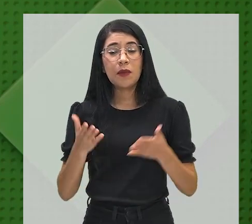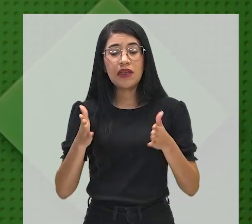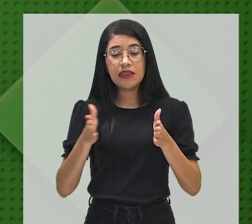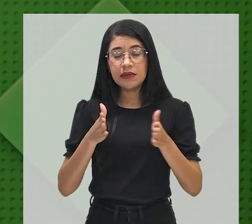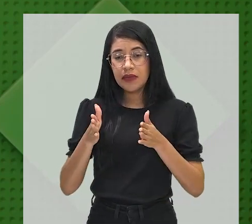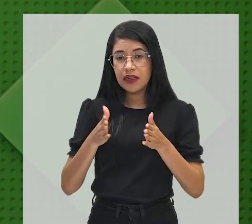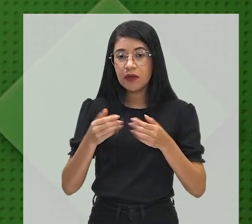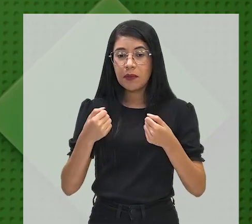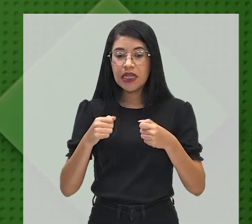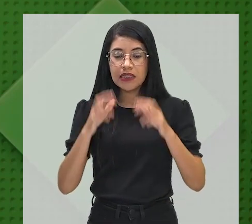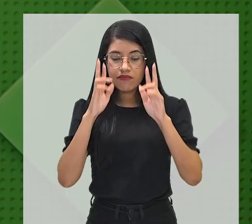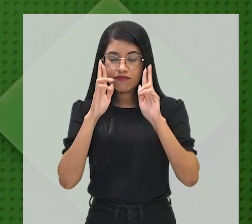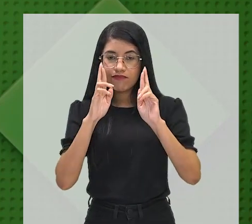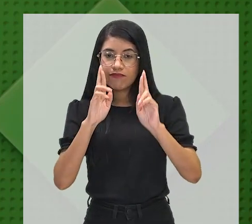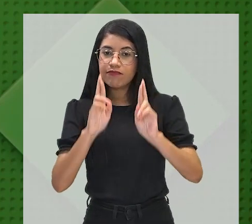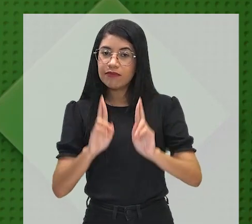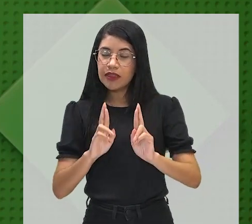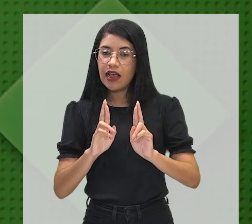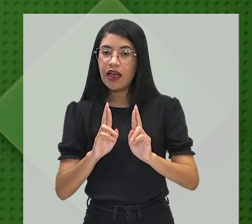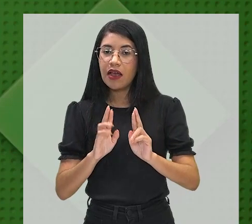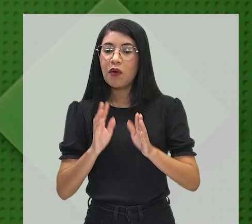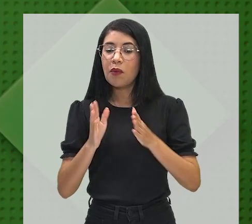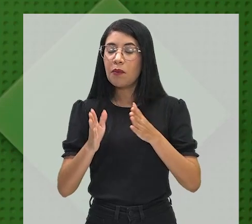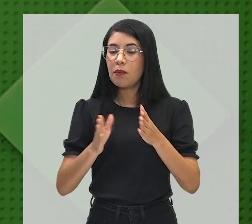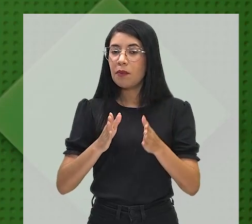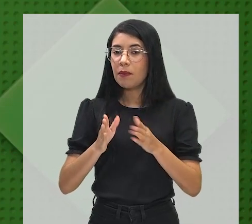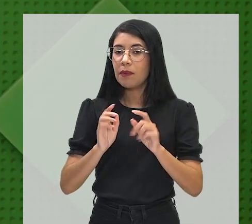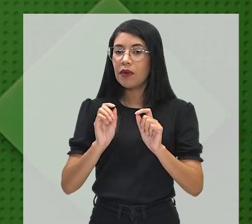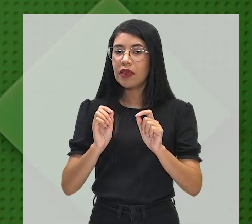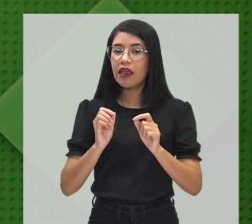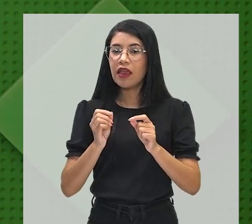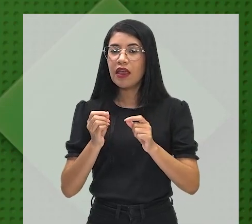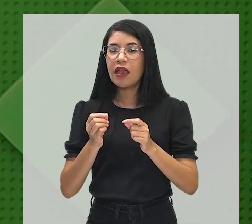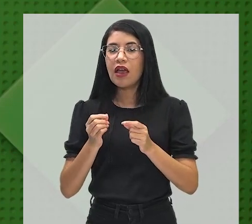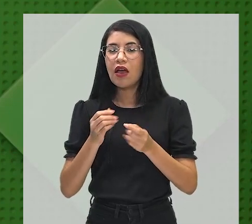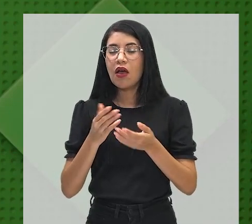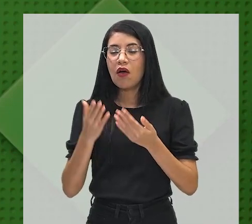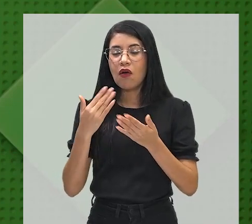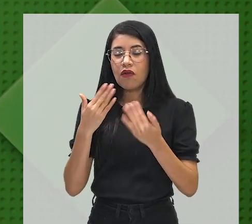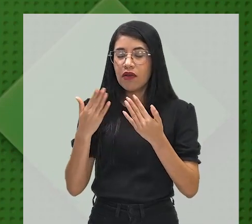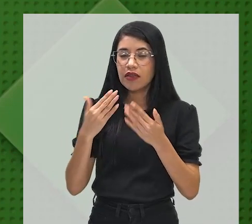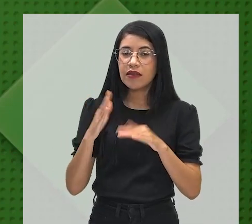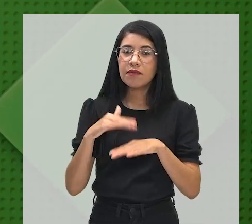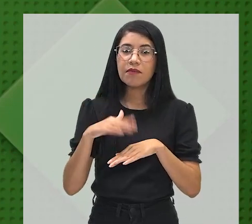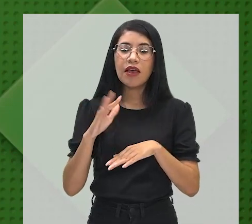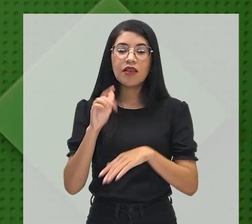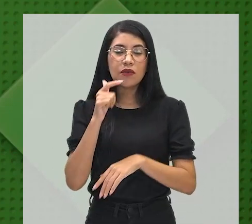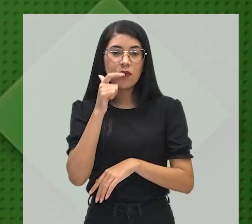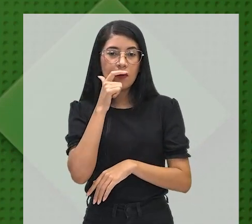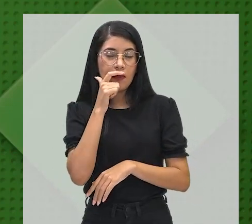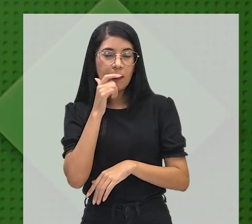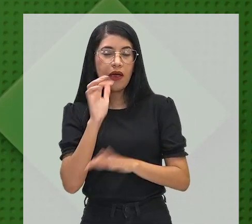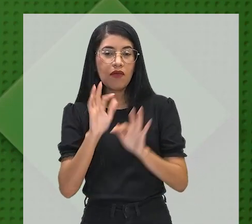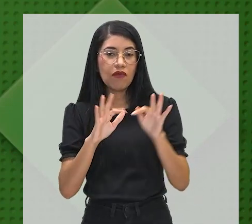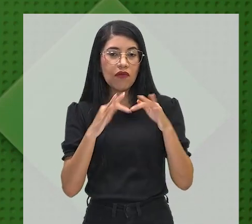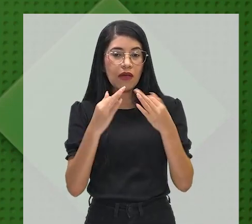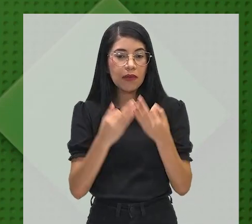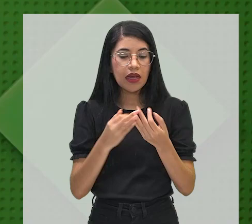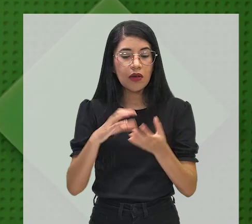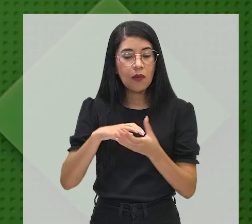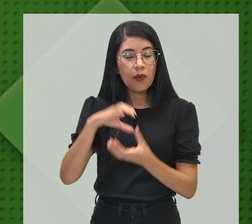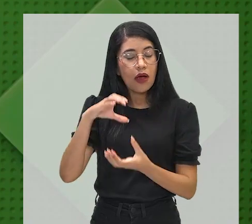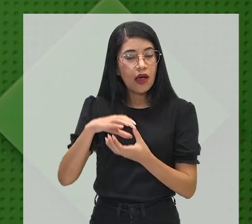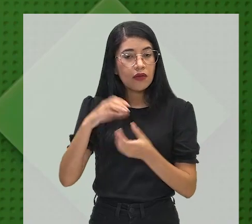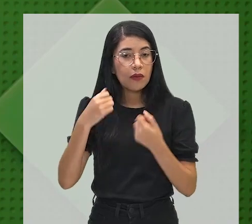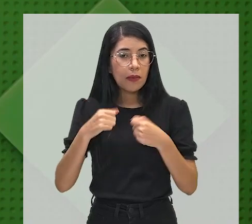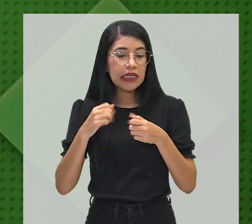esse período ele tem que ser respeitado, tem que ser um período em que você vai conversar ainda mais, né, com os seus pais. Os adultos